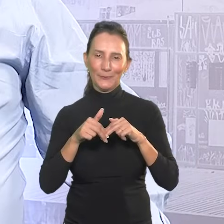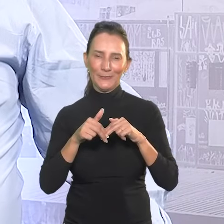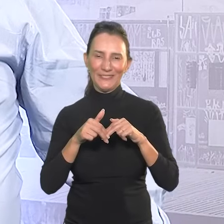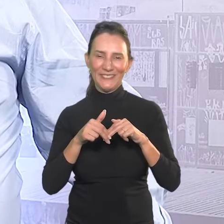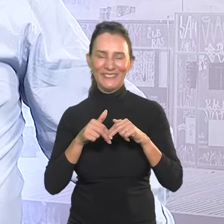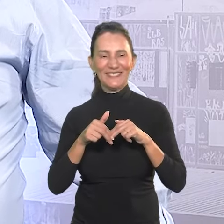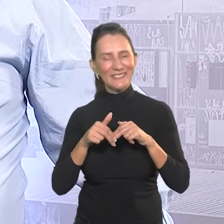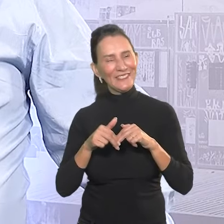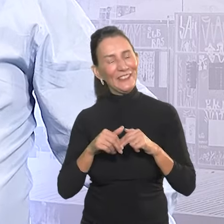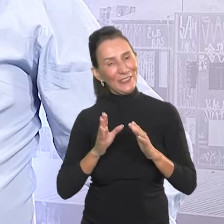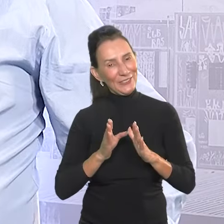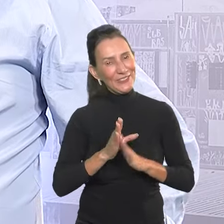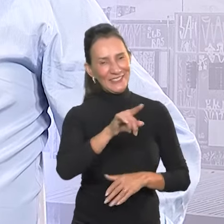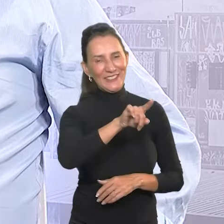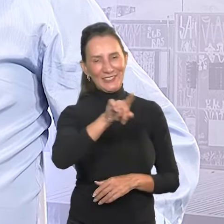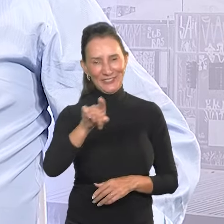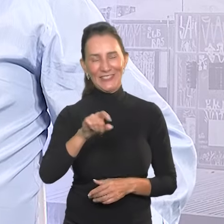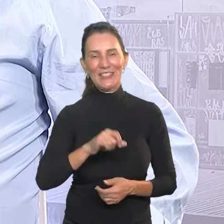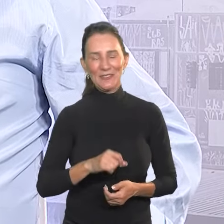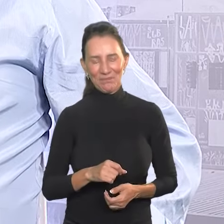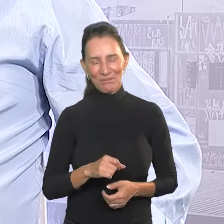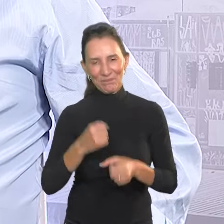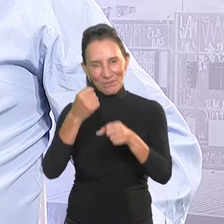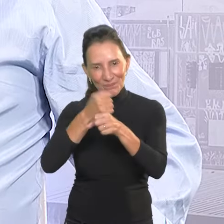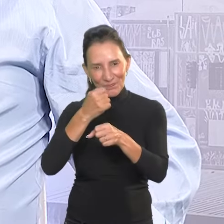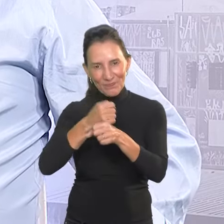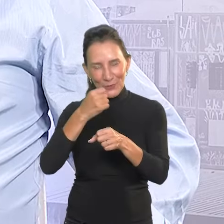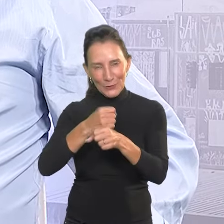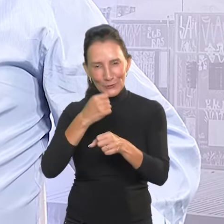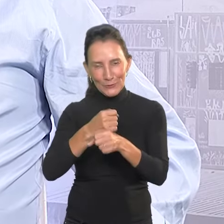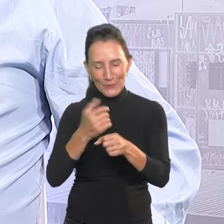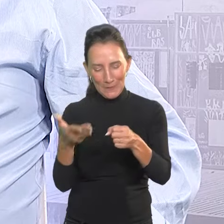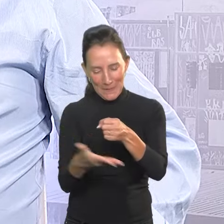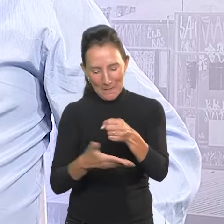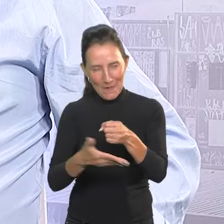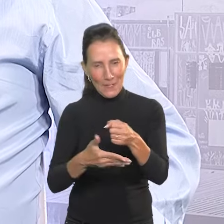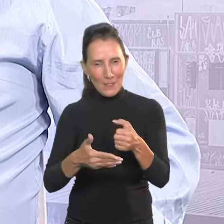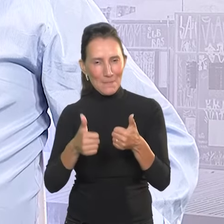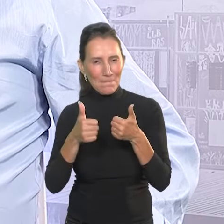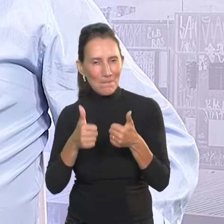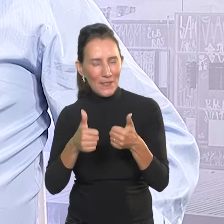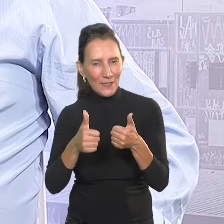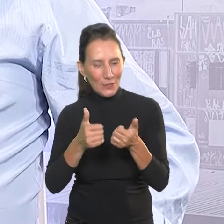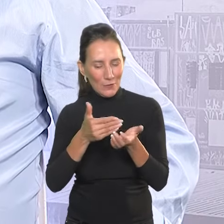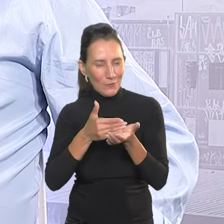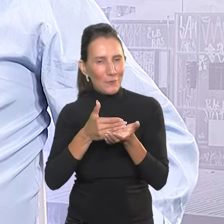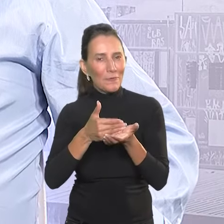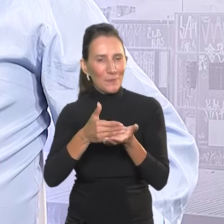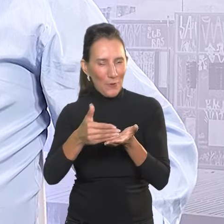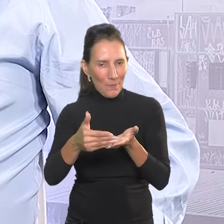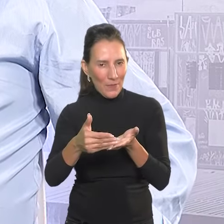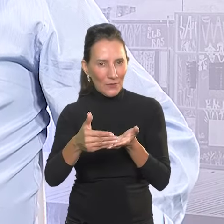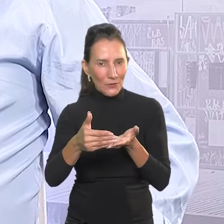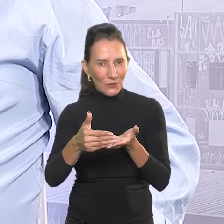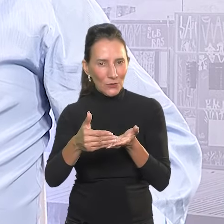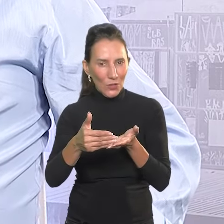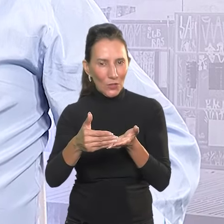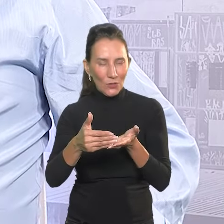que eu digo para vocês, construir bem alicerçado começa não